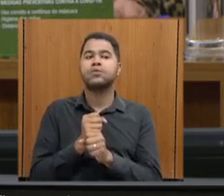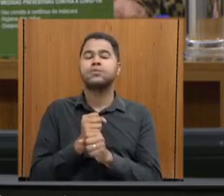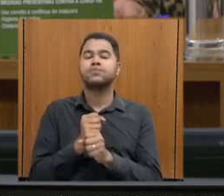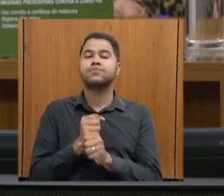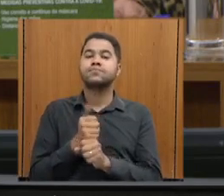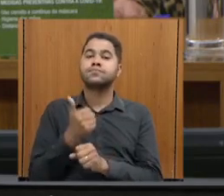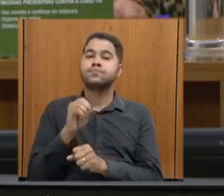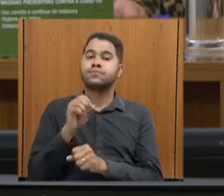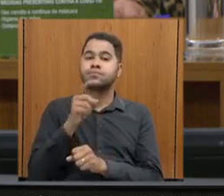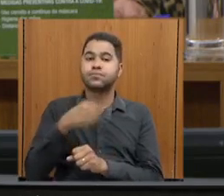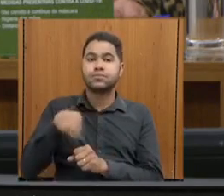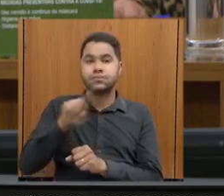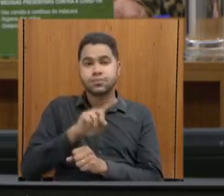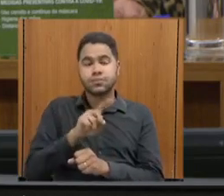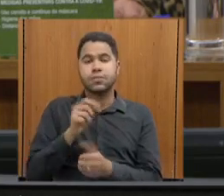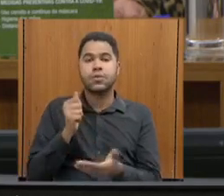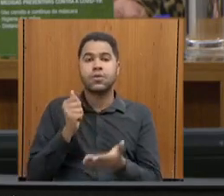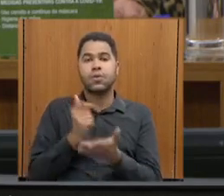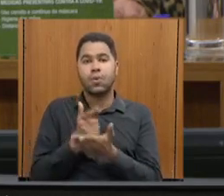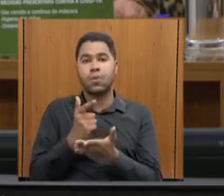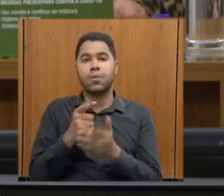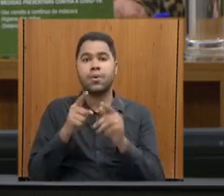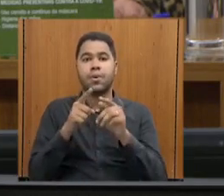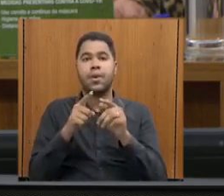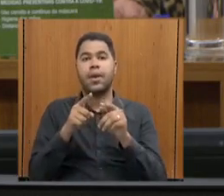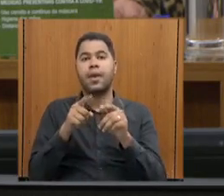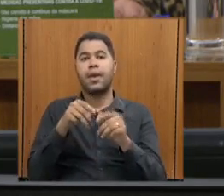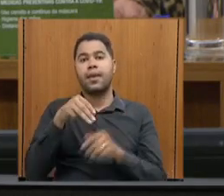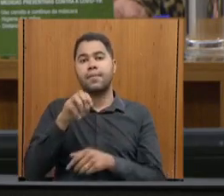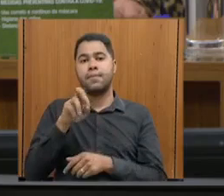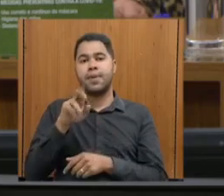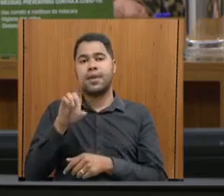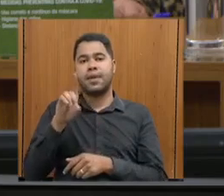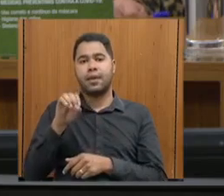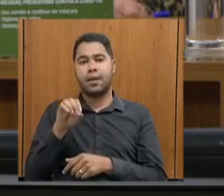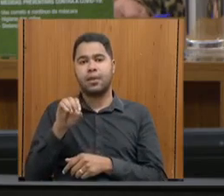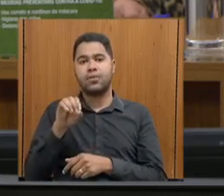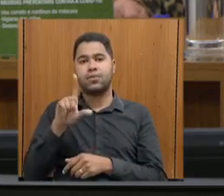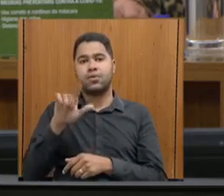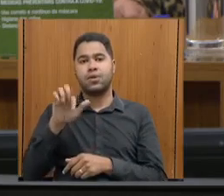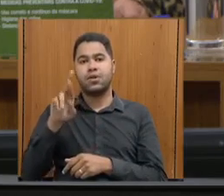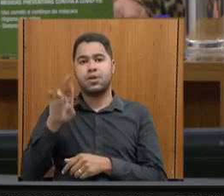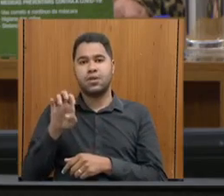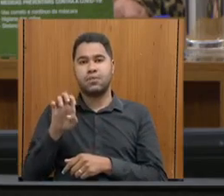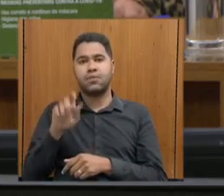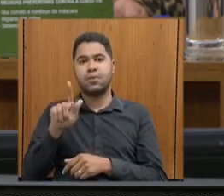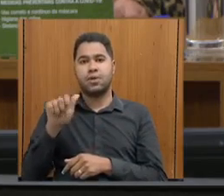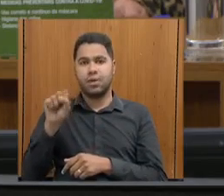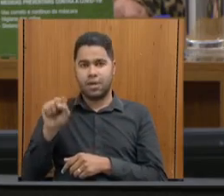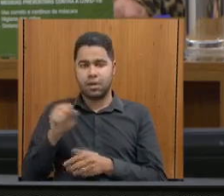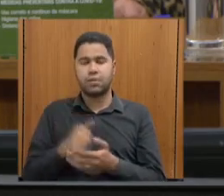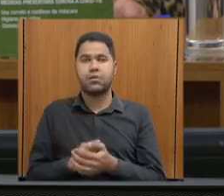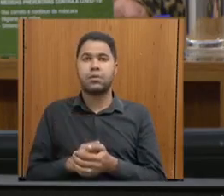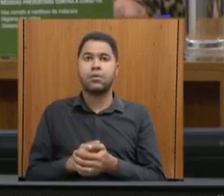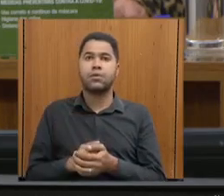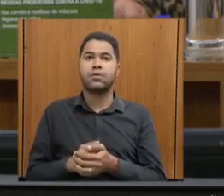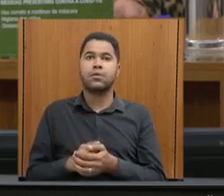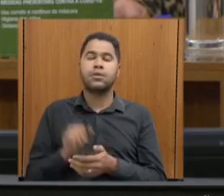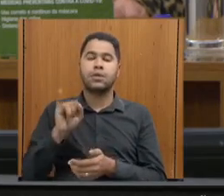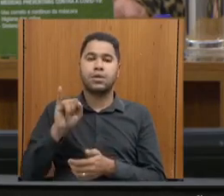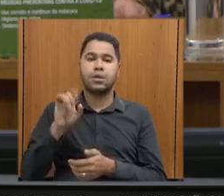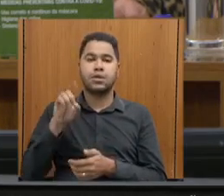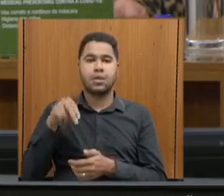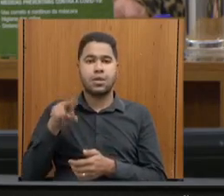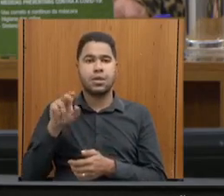quando você já tinha quando compra-se do Mercado Livre de gás passado o nosso querido edeni pode